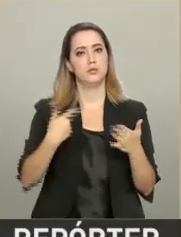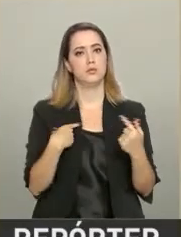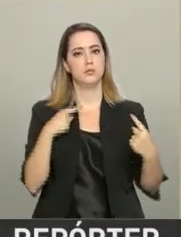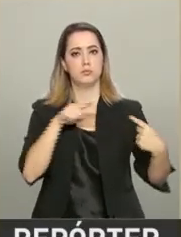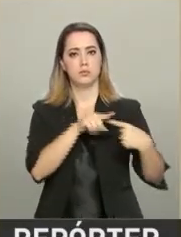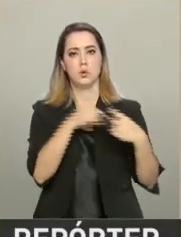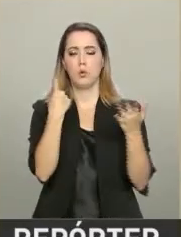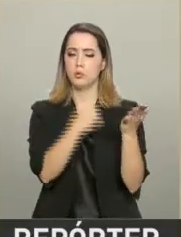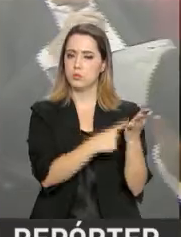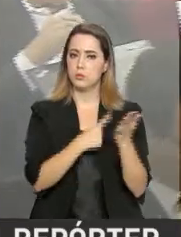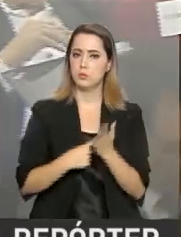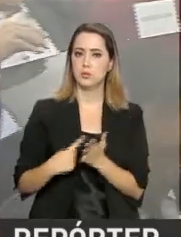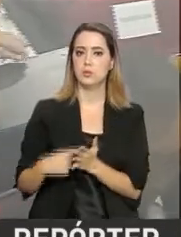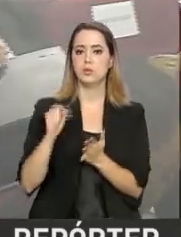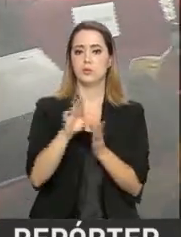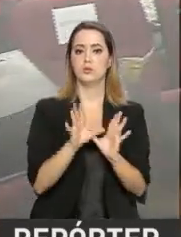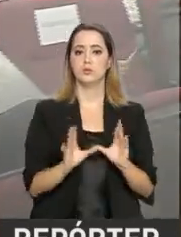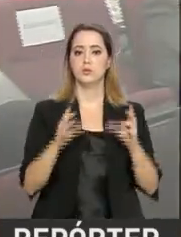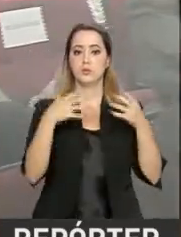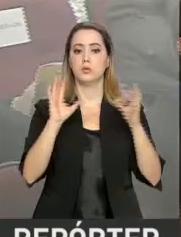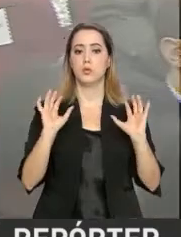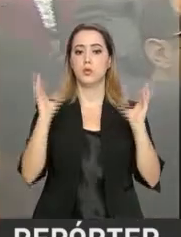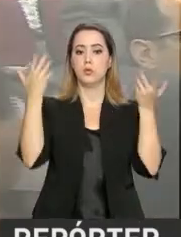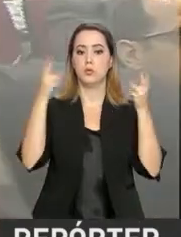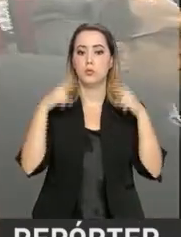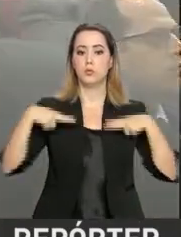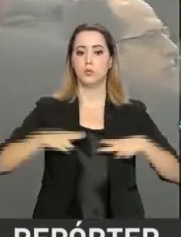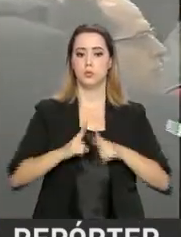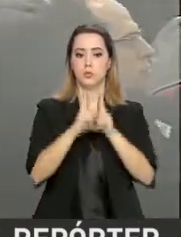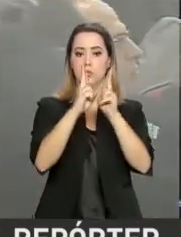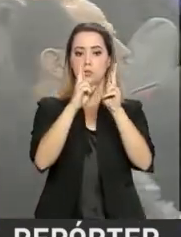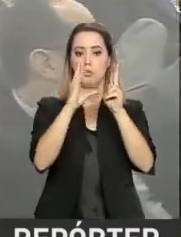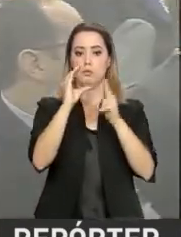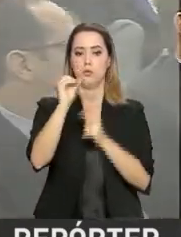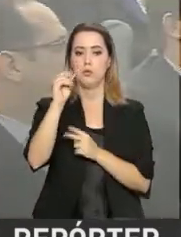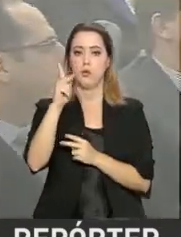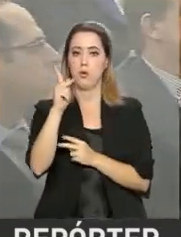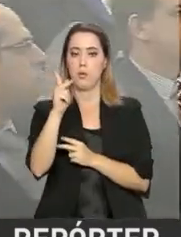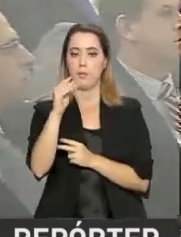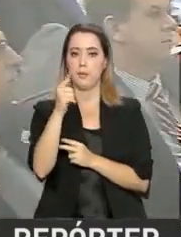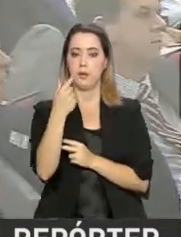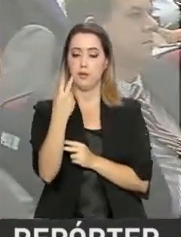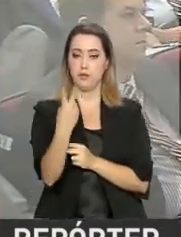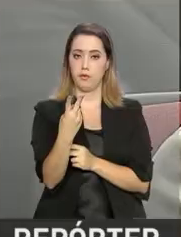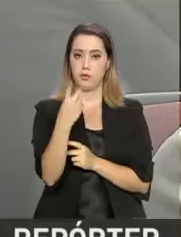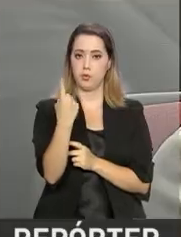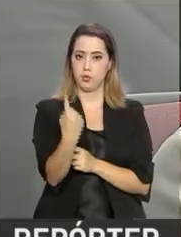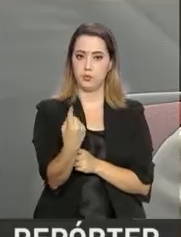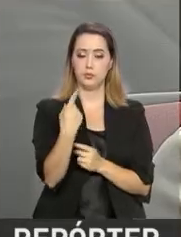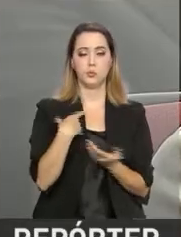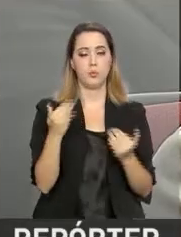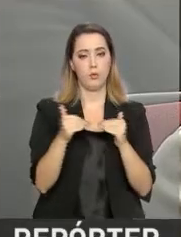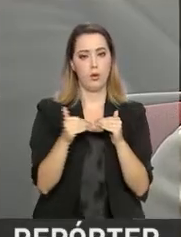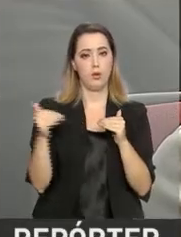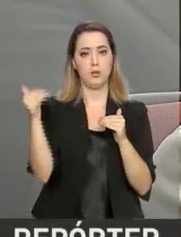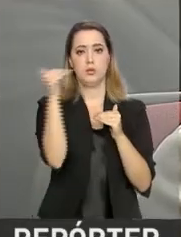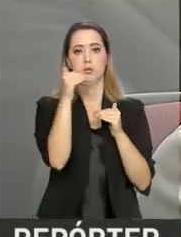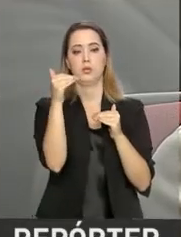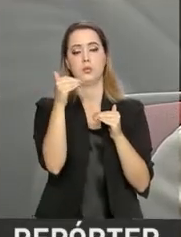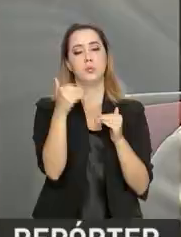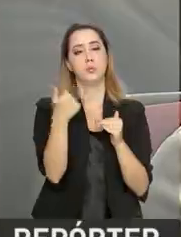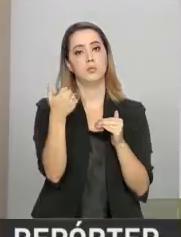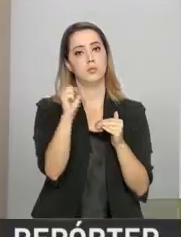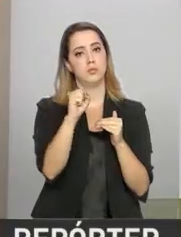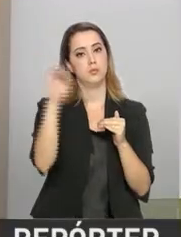os compromissos assumidos na conferência do clima de paris a copa e 21 um deles é aumentar para cerca de 18 por cento até